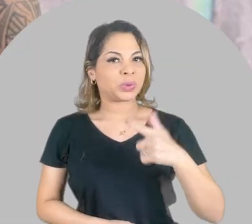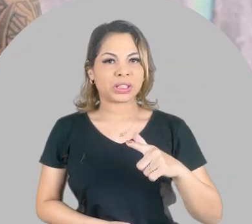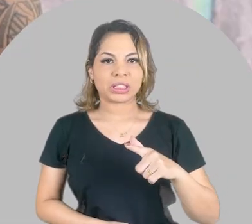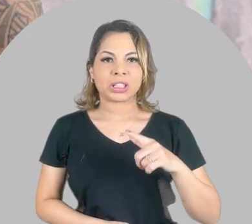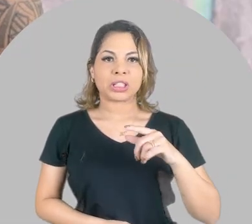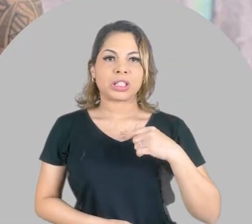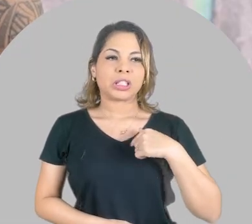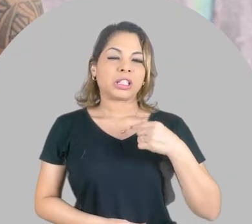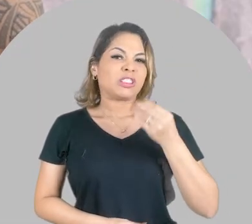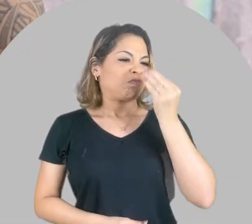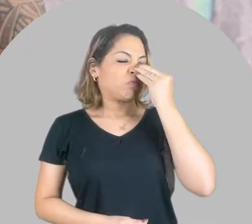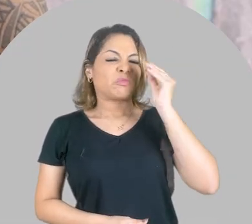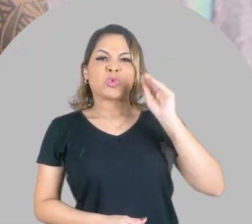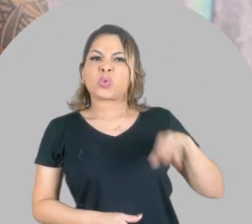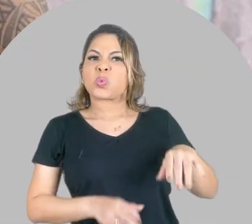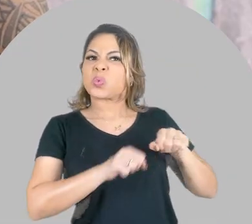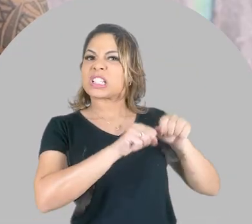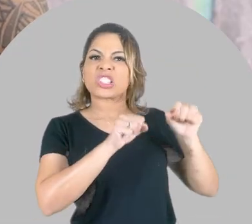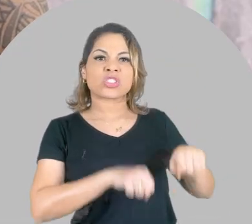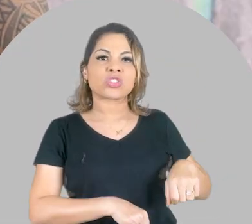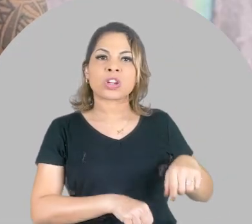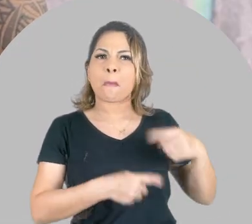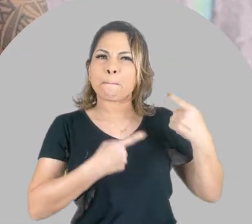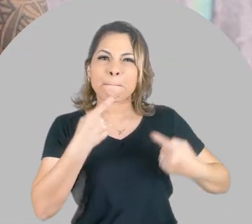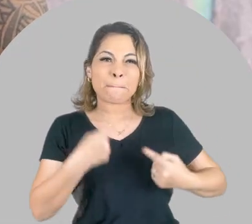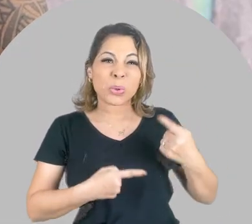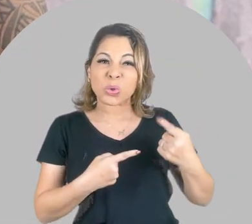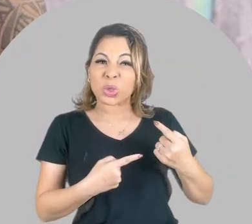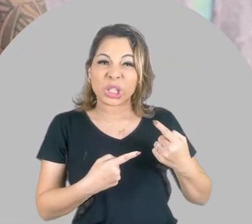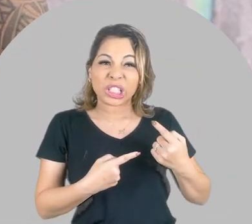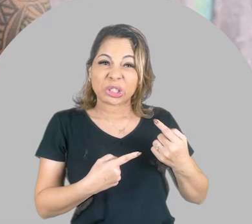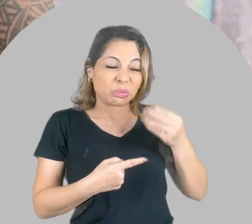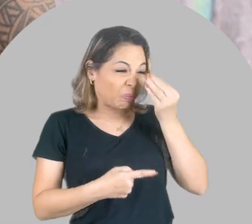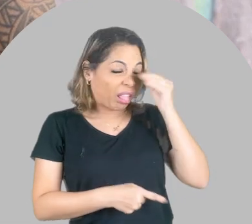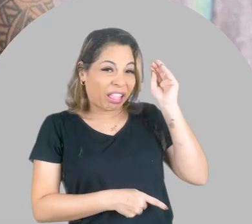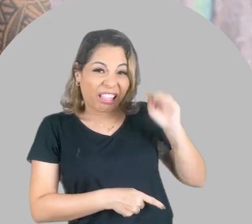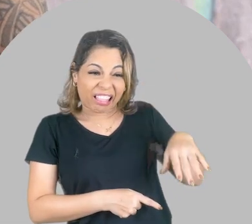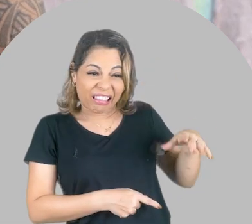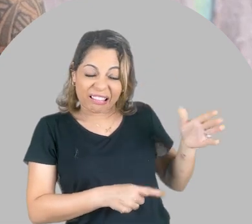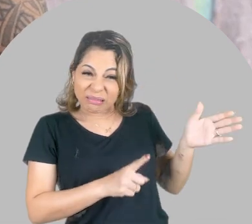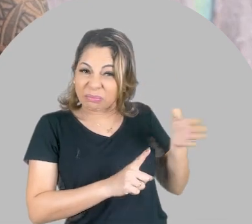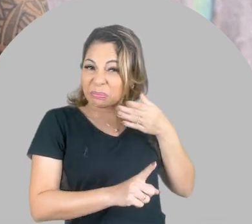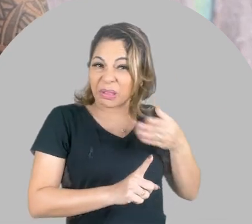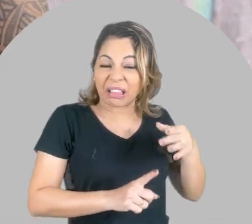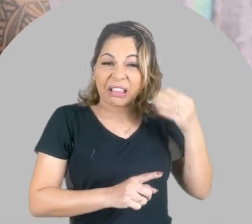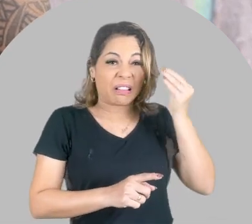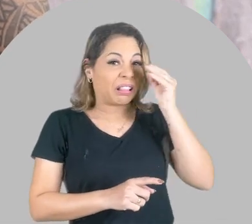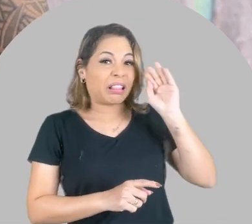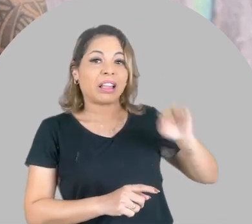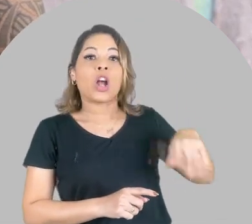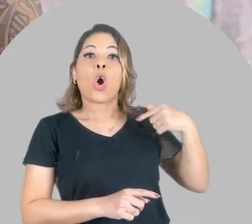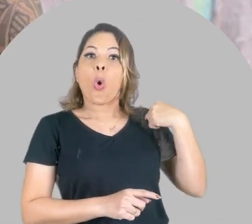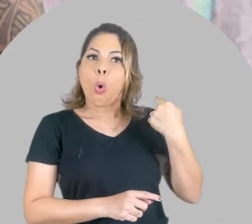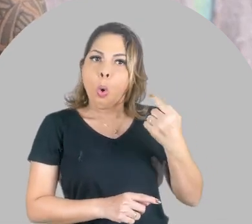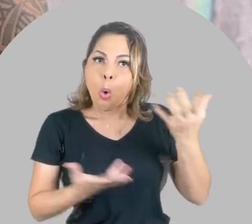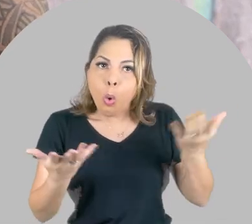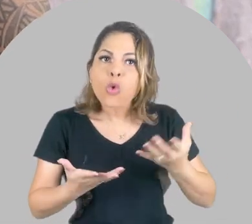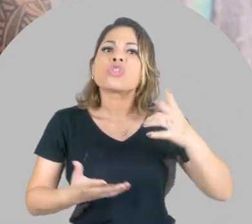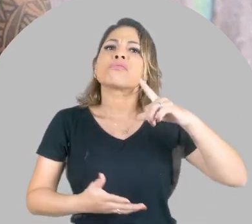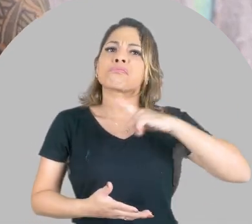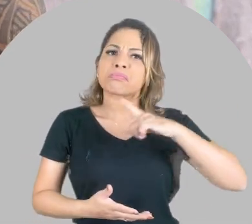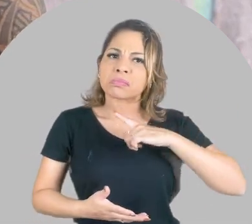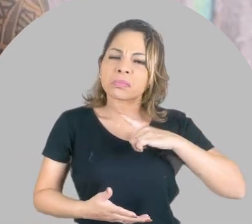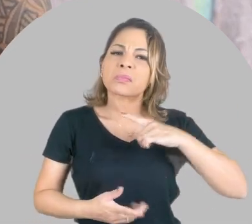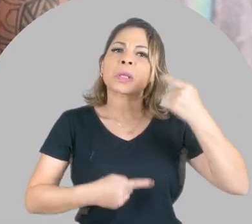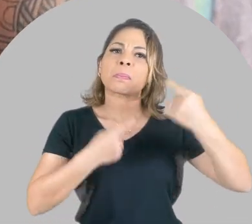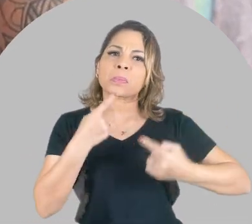90 era impensável. Nós éramos antissistema. Político apanhava quando vinha conversar bosta nos nossos eventos. Hoje nós